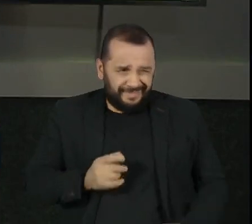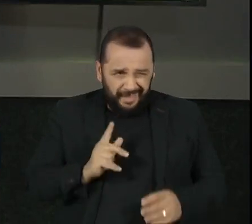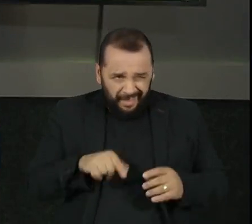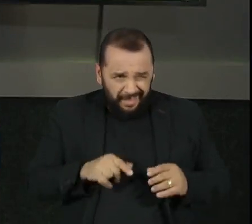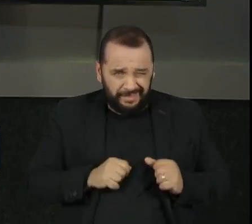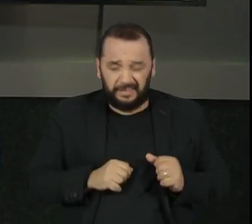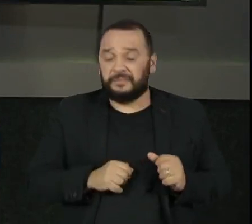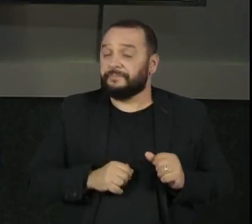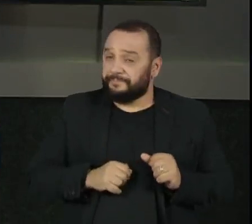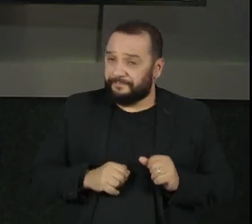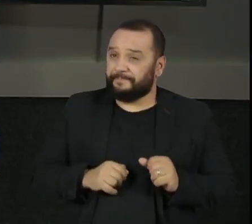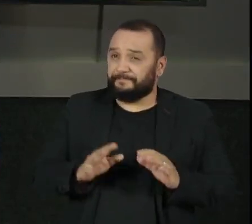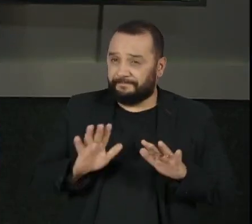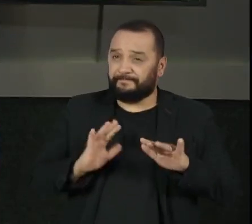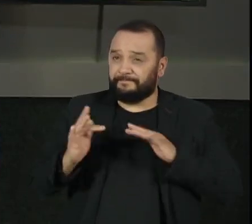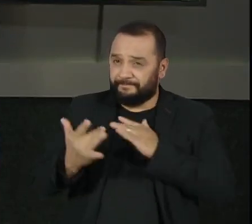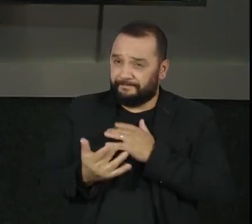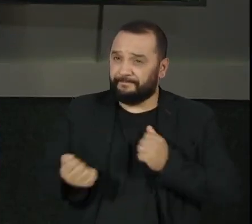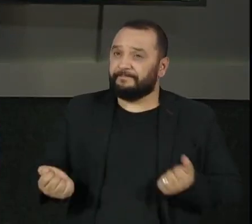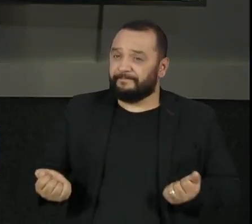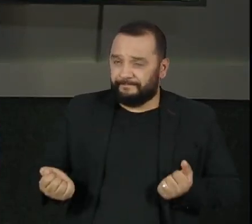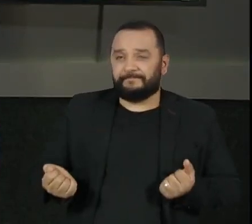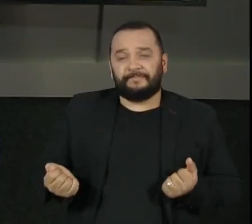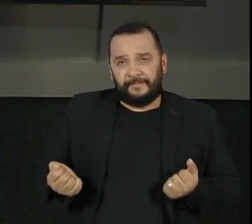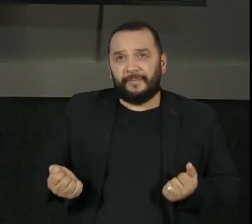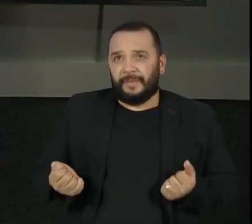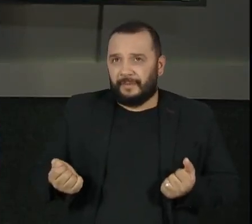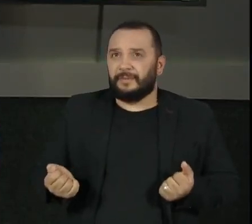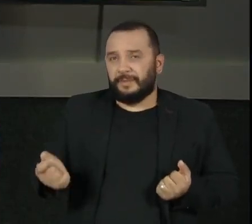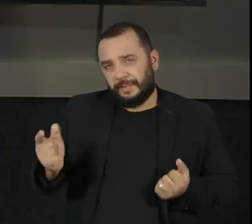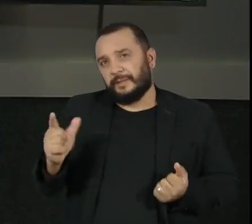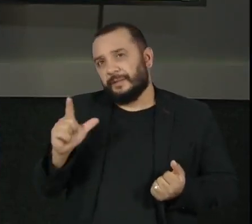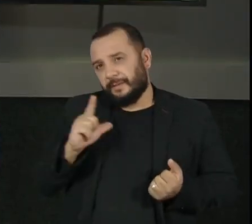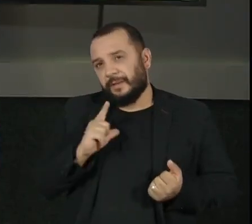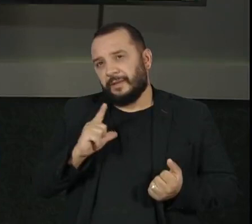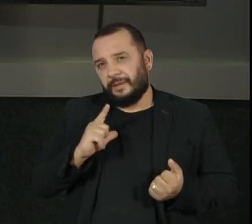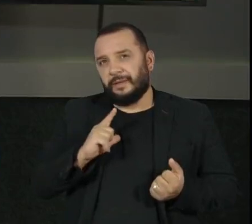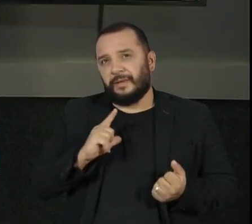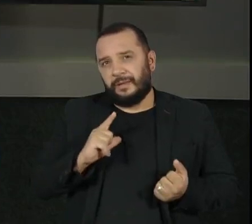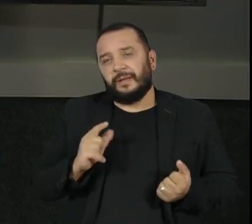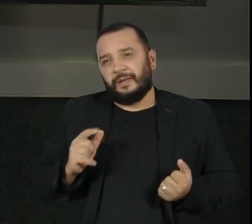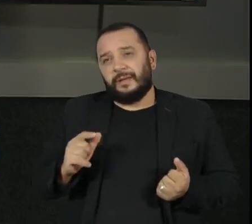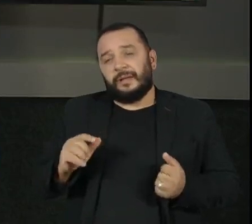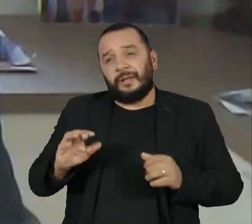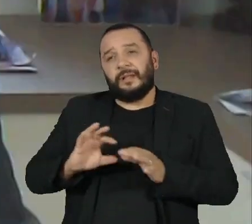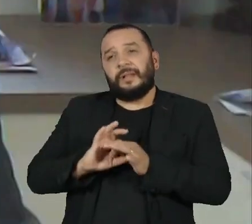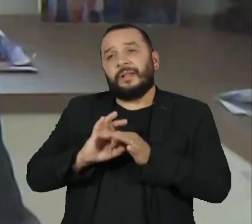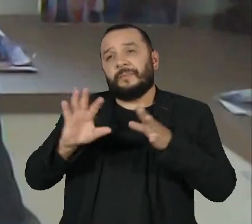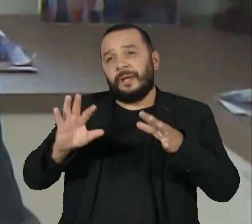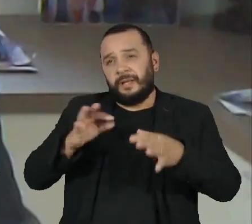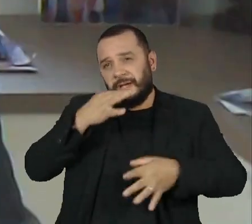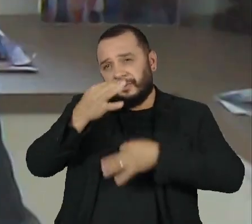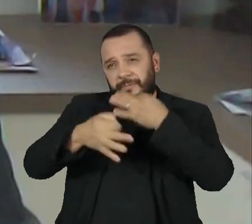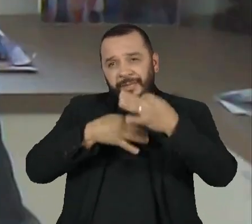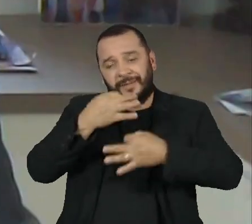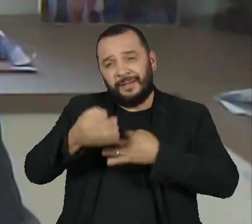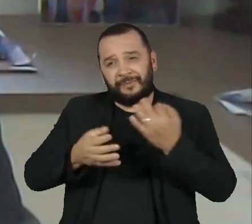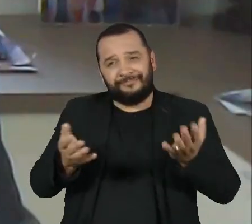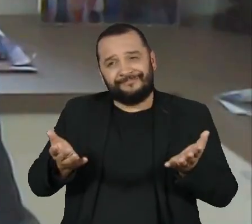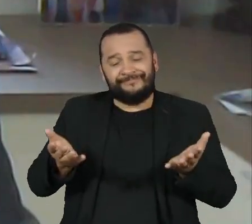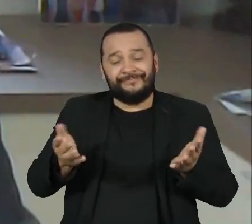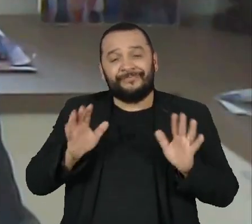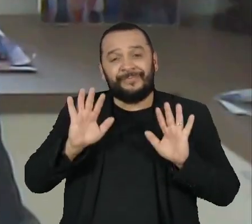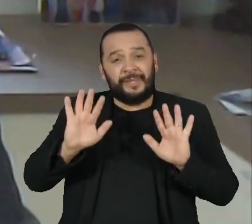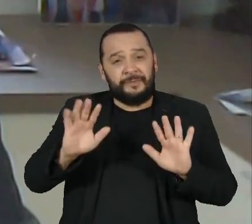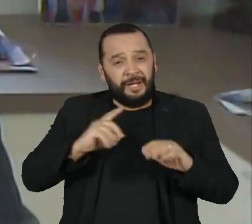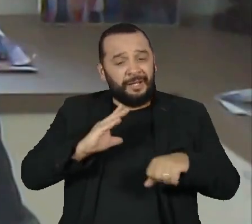das mídias sociais causou um profundo impacto, né, no plano da liberdade de expressão do pensamento. Em tese, a Constituição